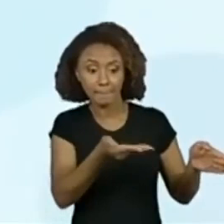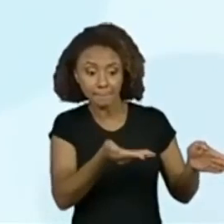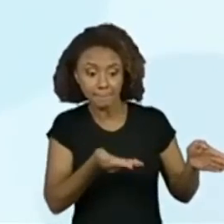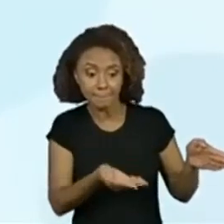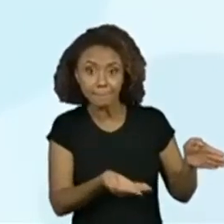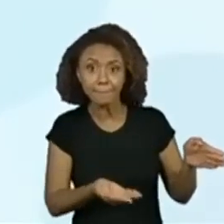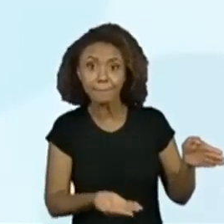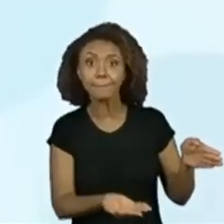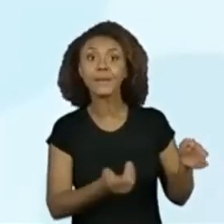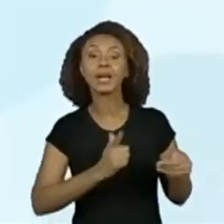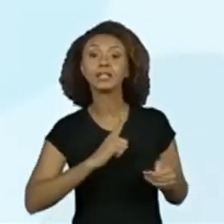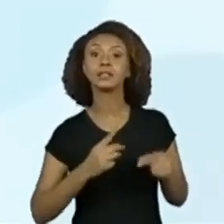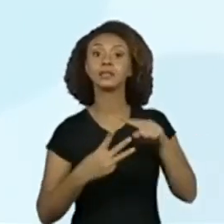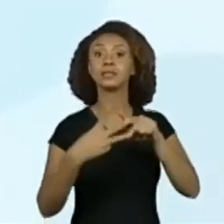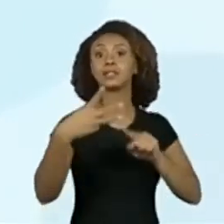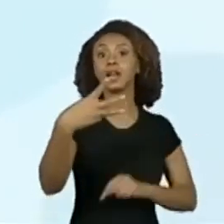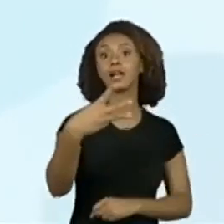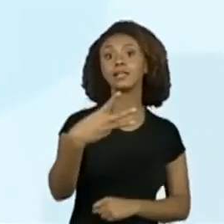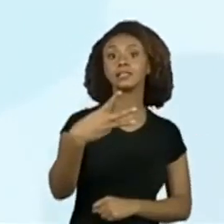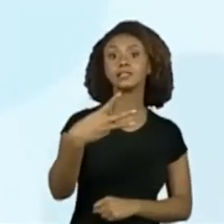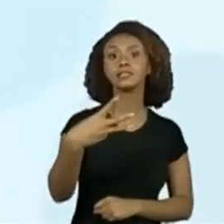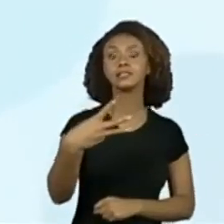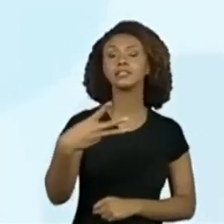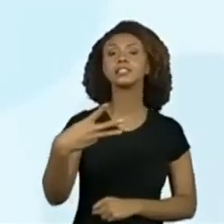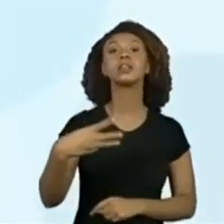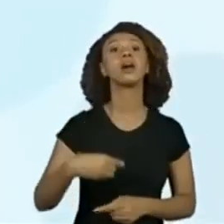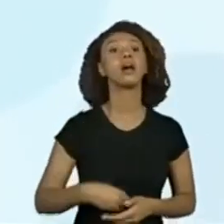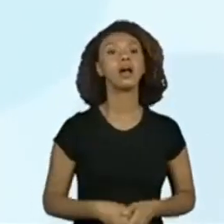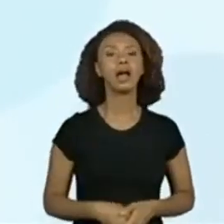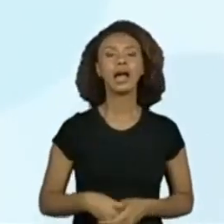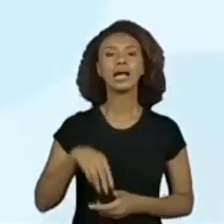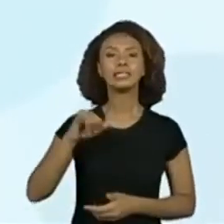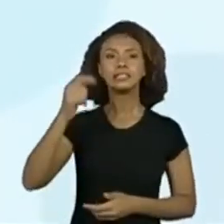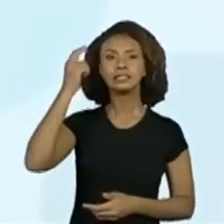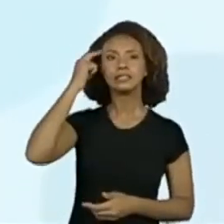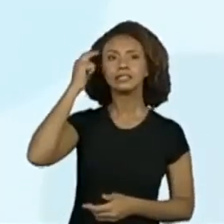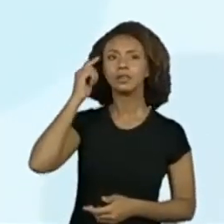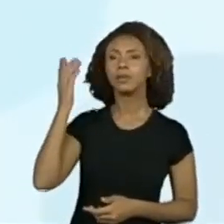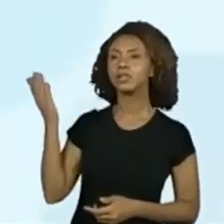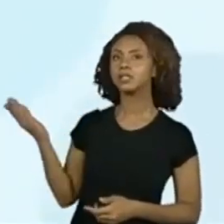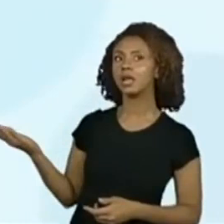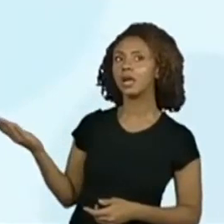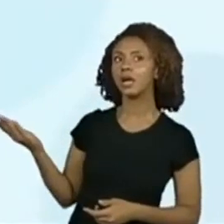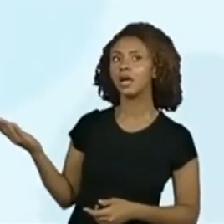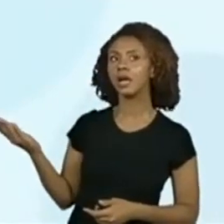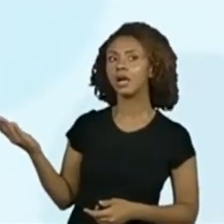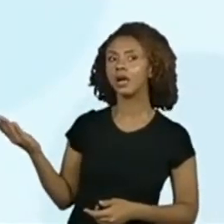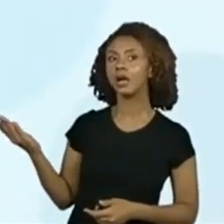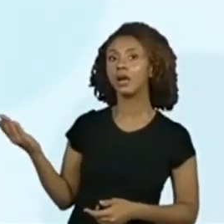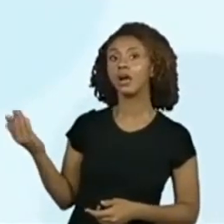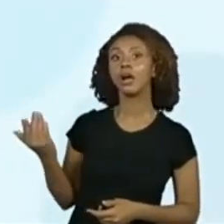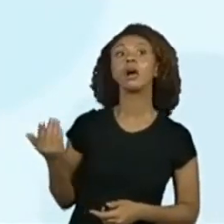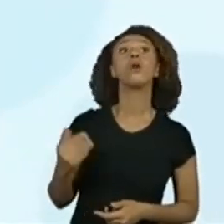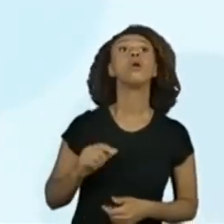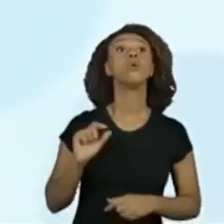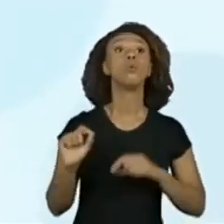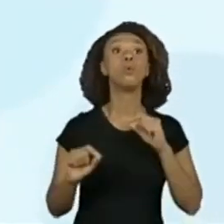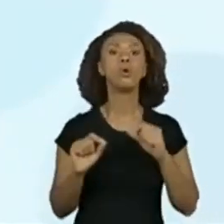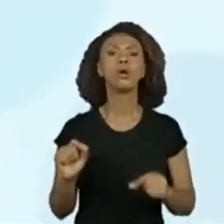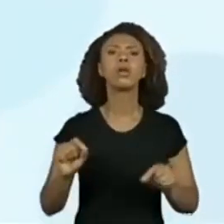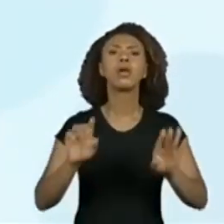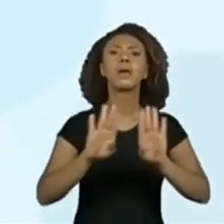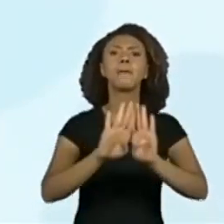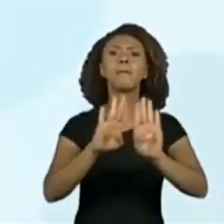gavetas isso ou se eu pensar nesse móvel e nesse eu posso pensar na quantidade de